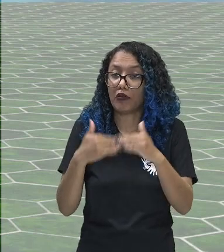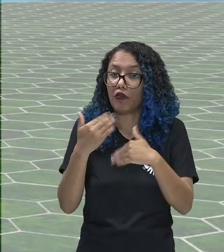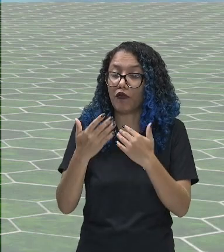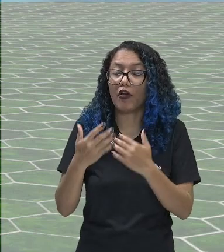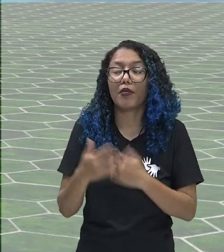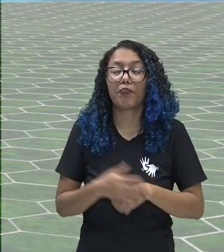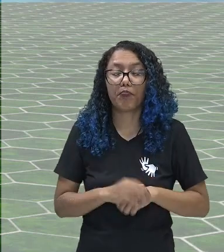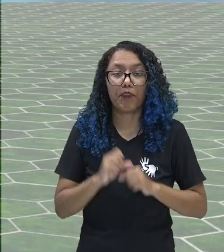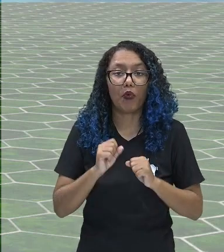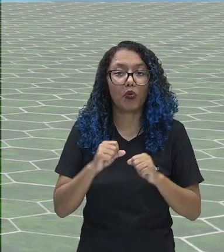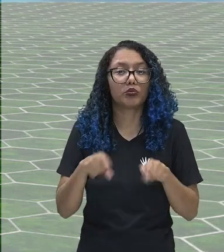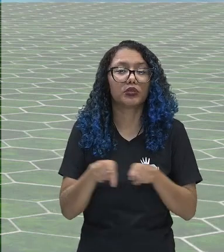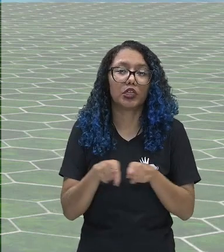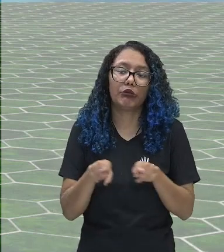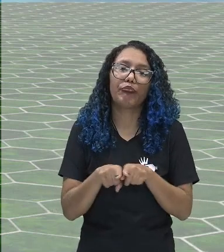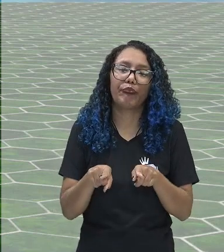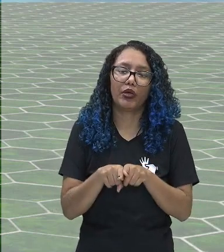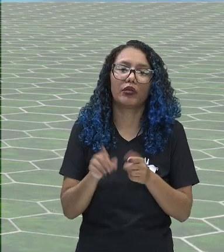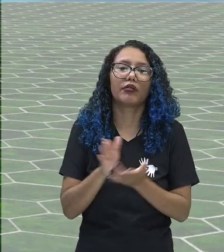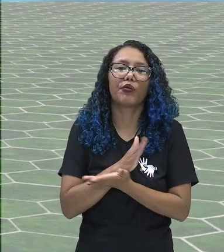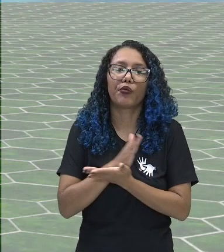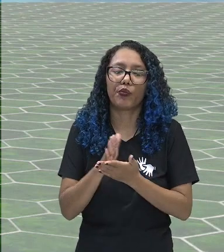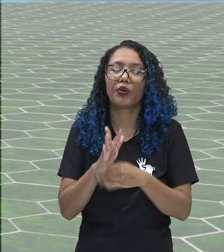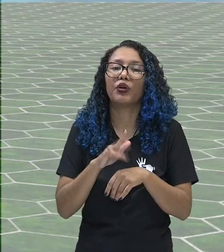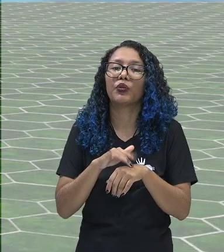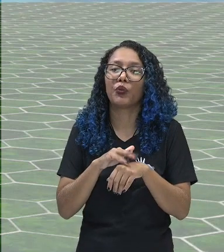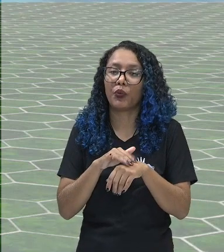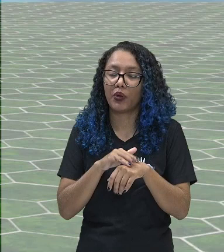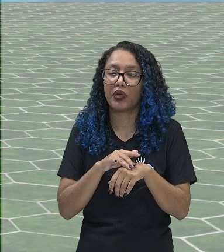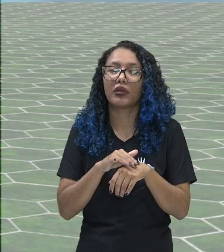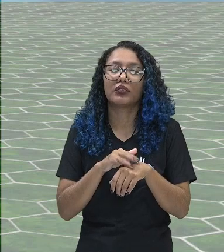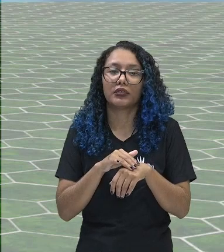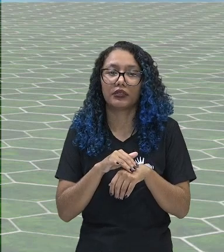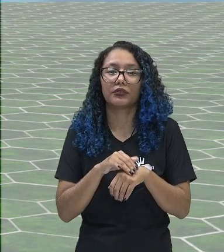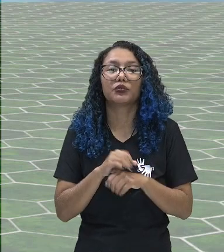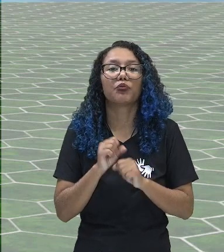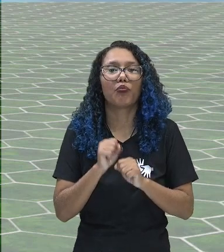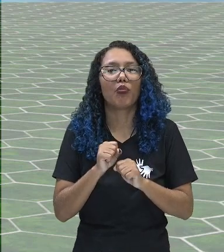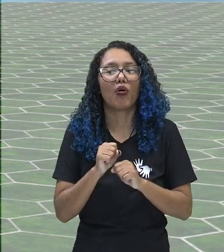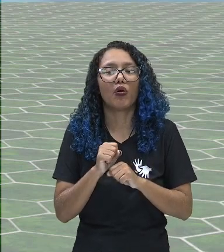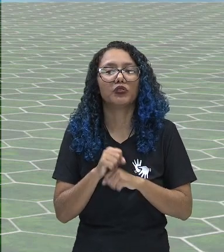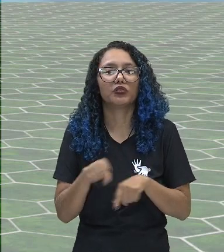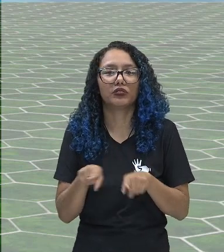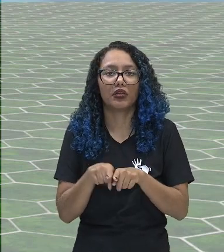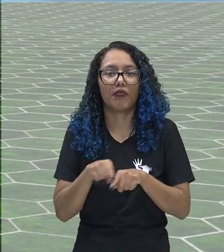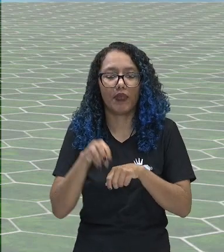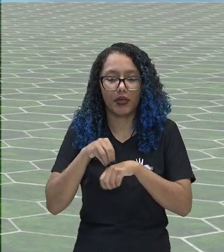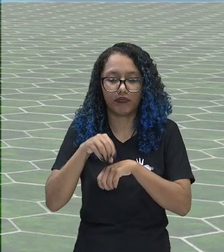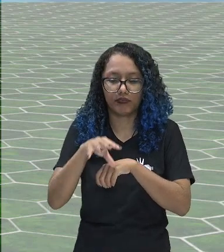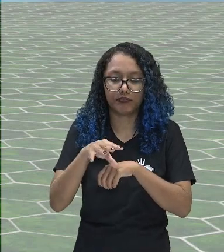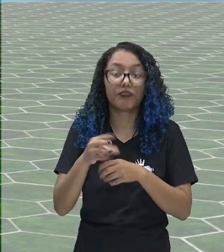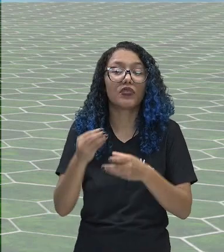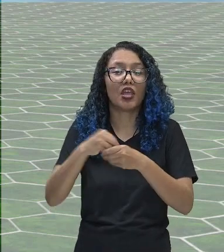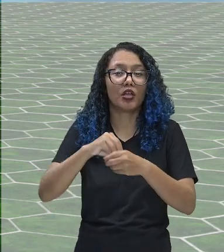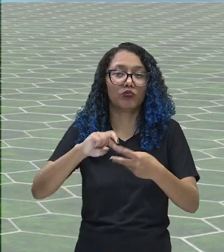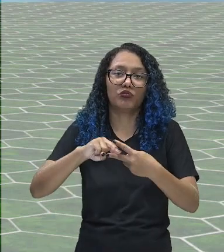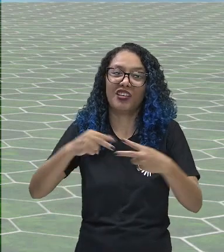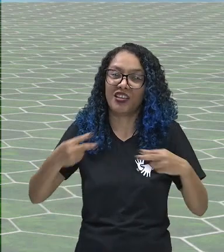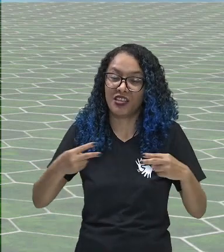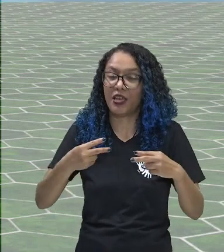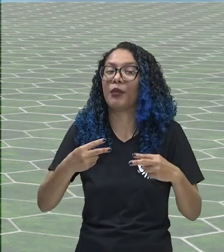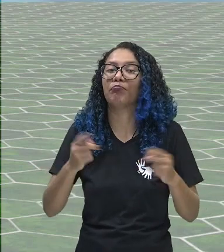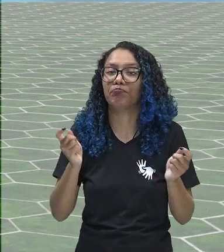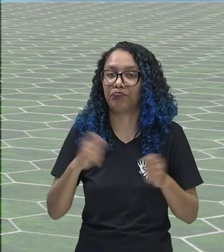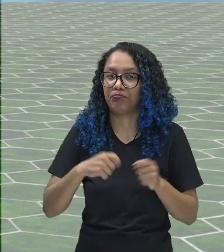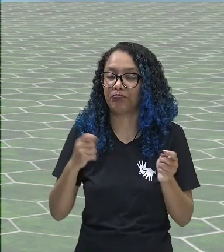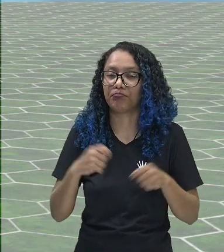né, algumas doenças podem estar ali, né, sendo expressas no DNA. E você